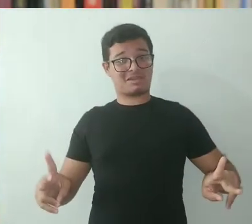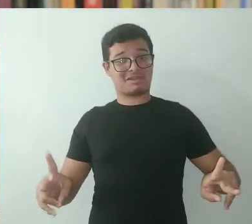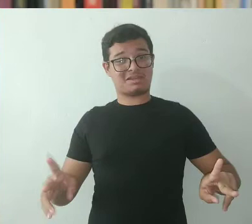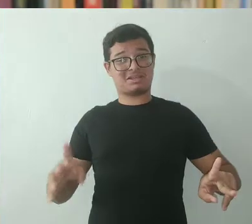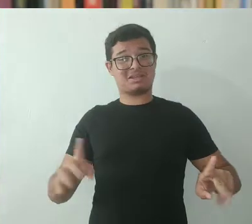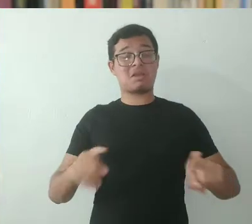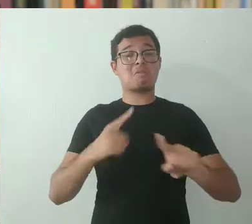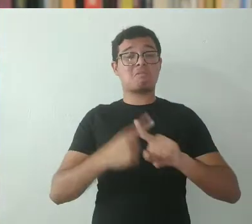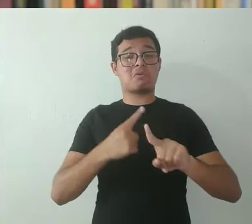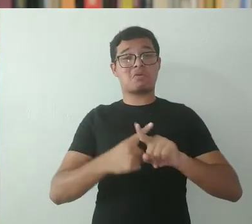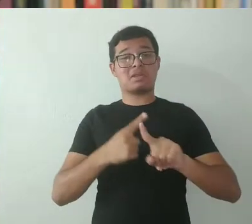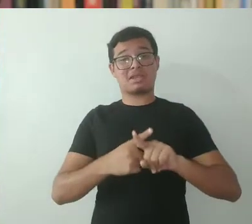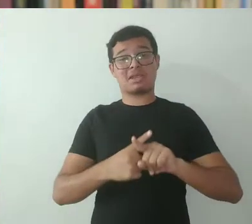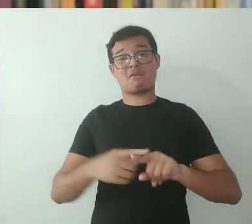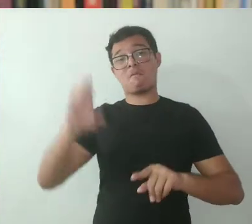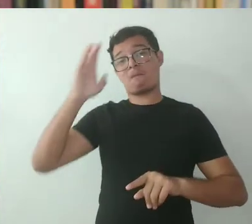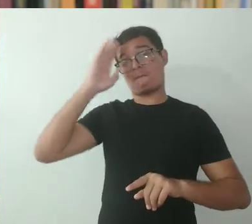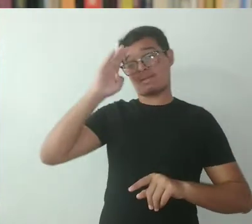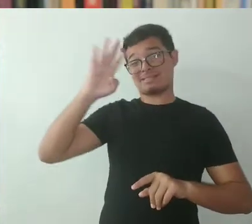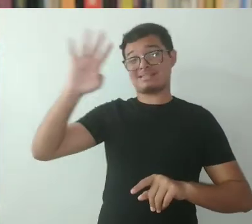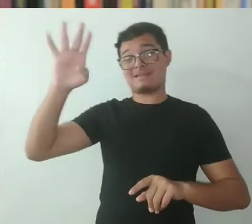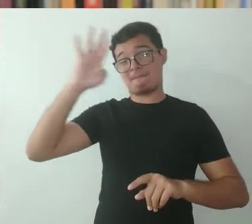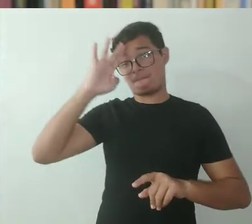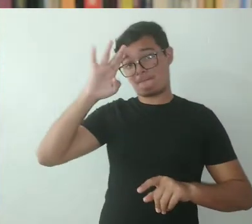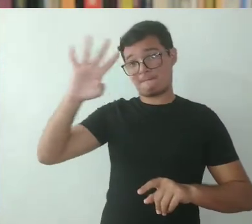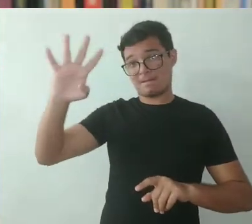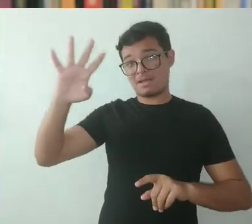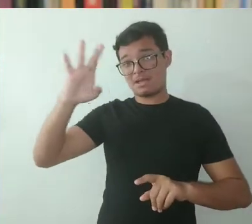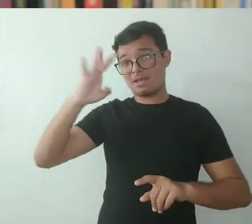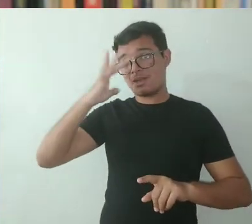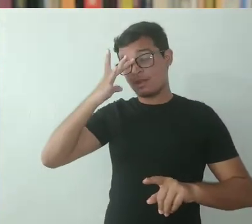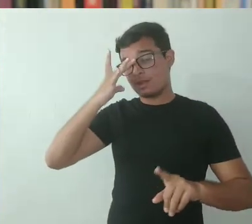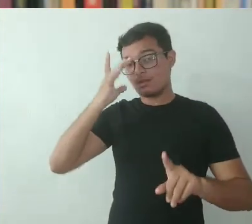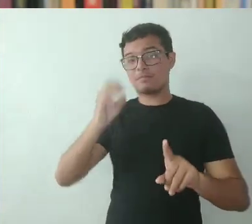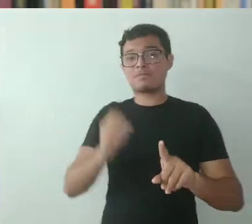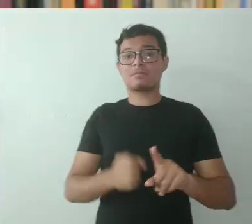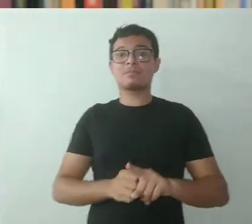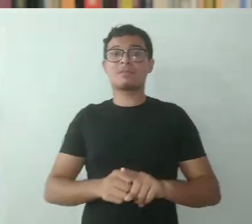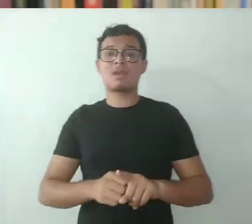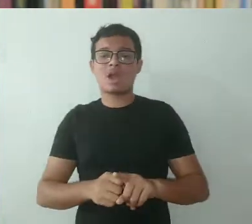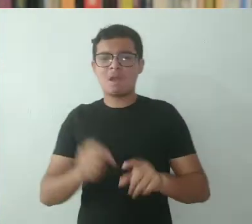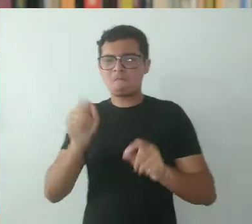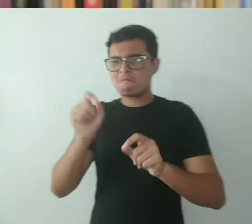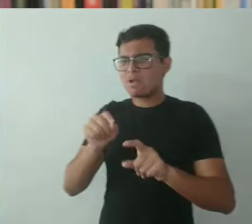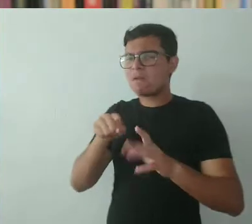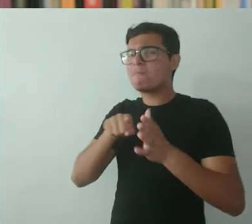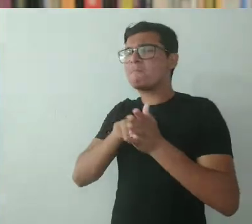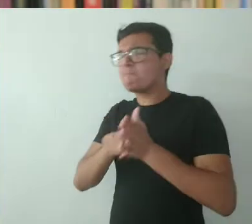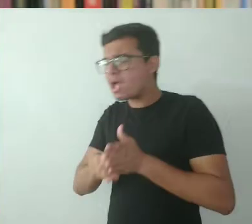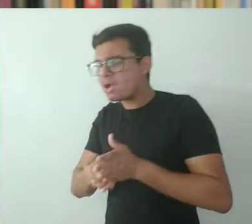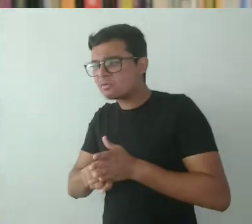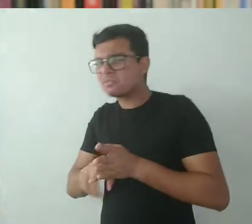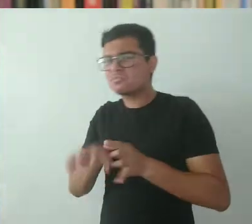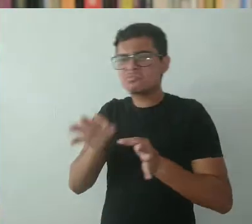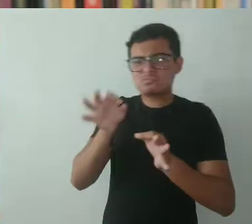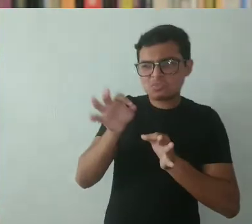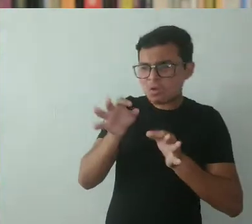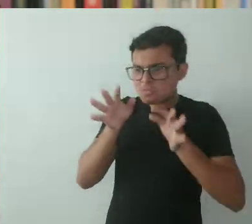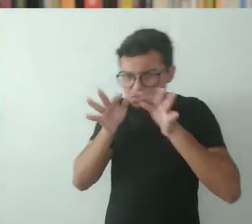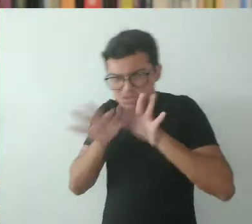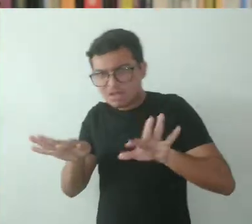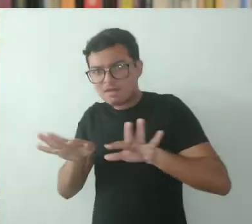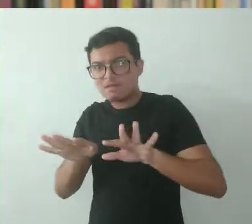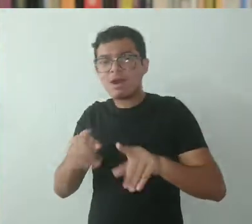a sociologia vai se basear diretamente no senso crítico. O senso crítico, ele vai observar por